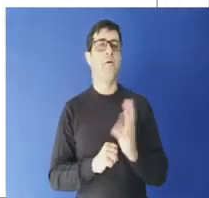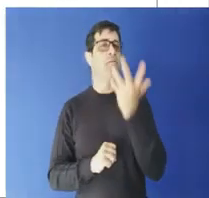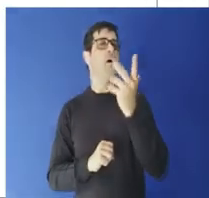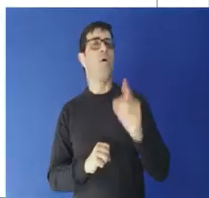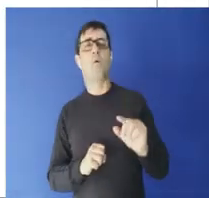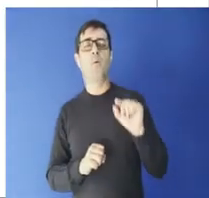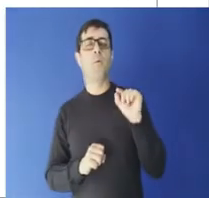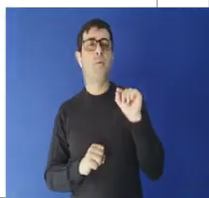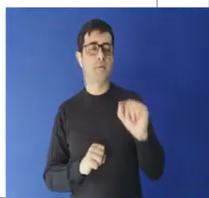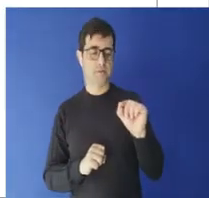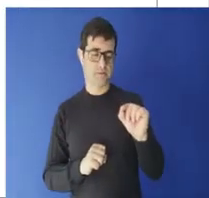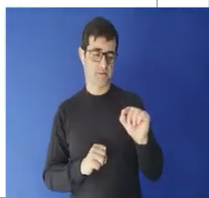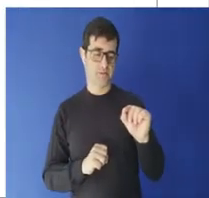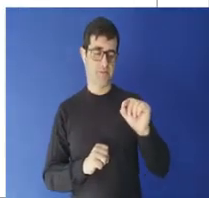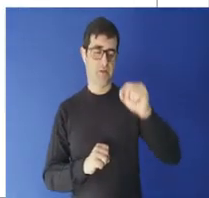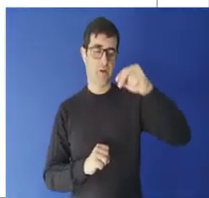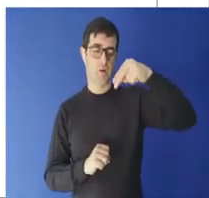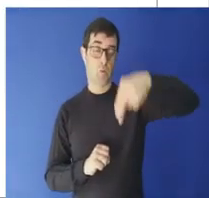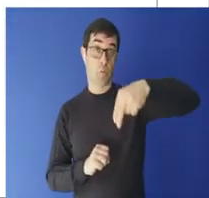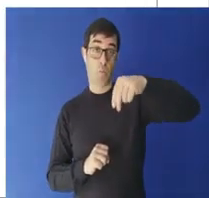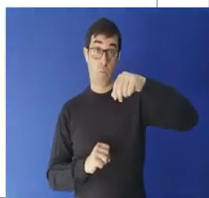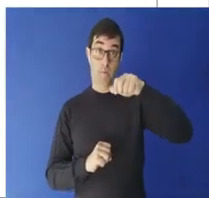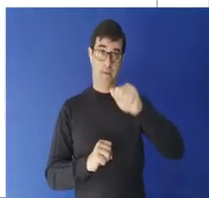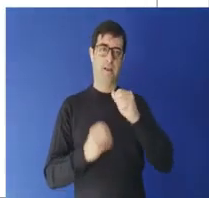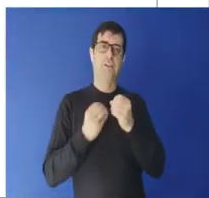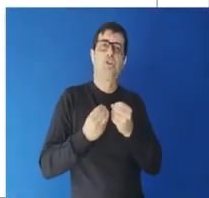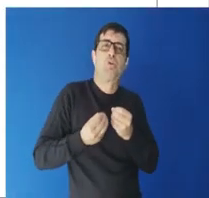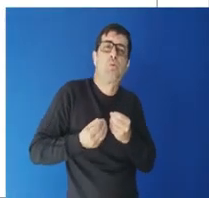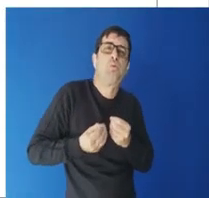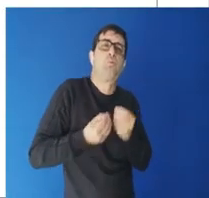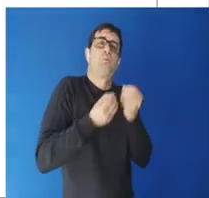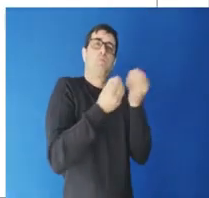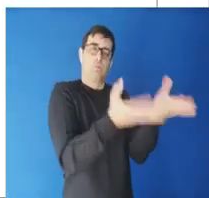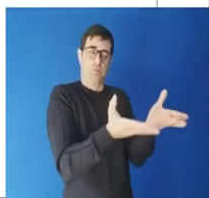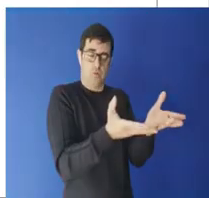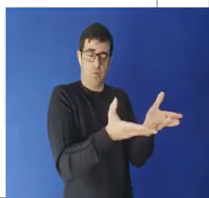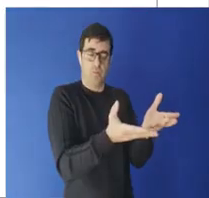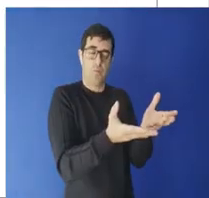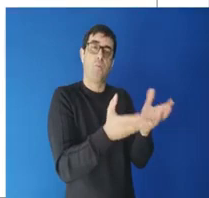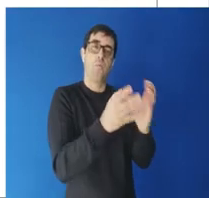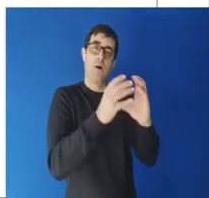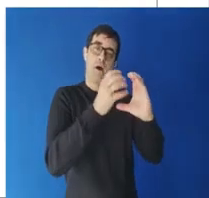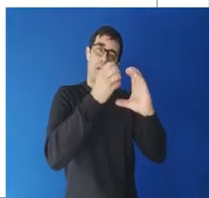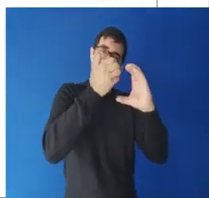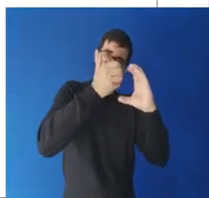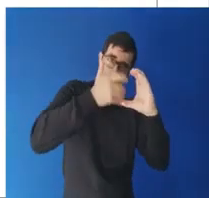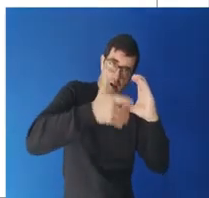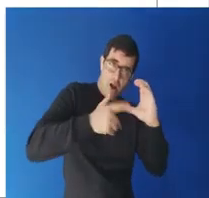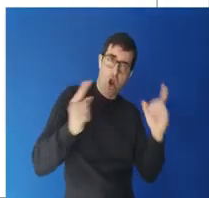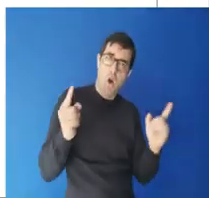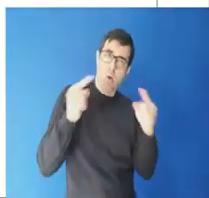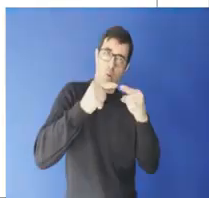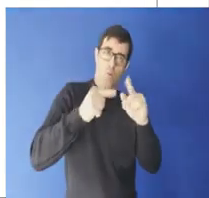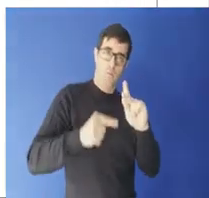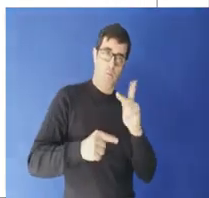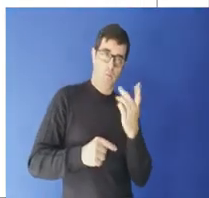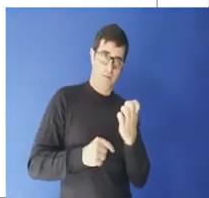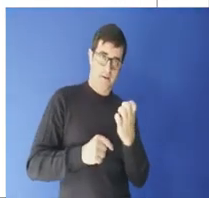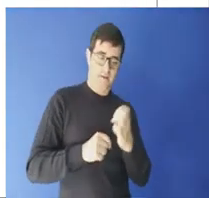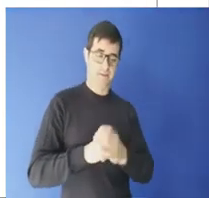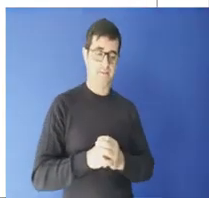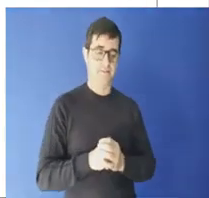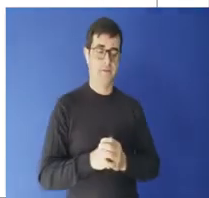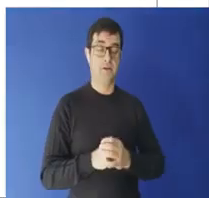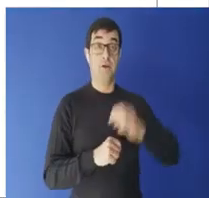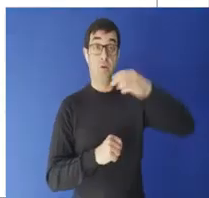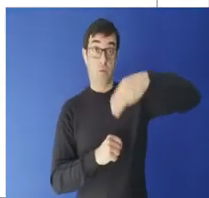acontecer? O sódio doa este elétron, ficando com a configuração do neônio. O magnésio doa